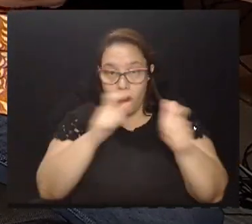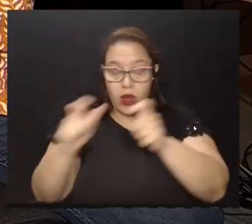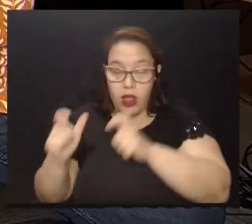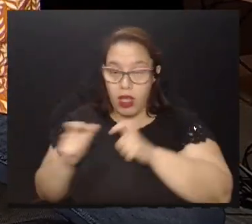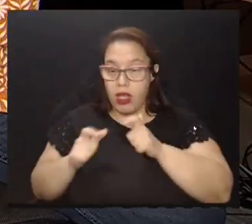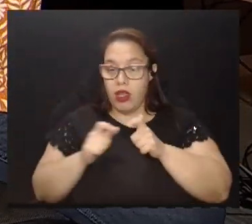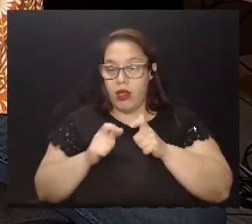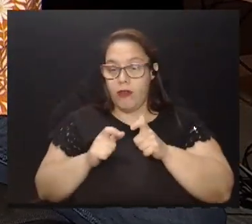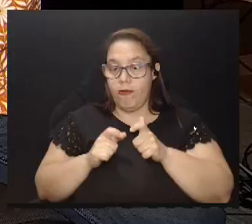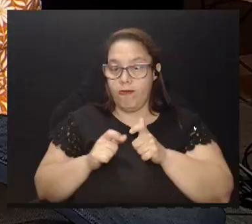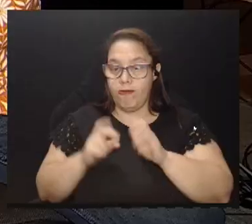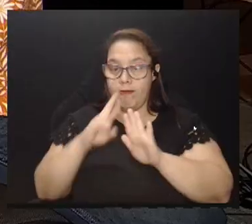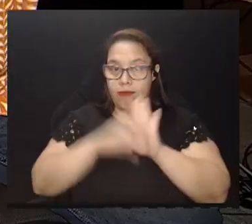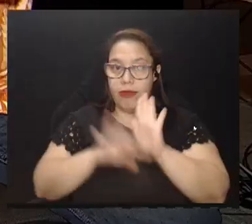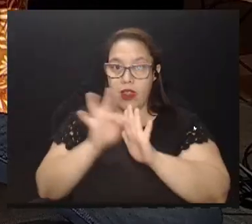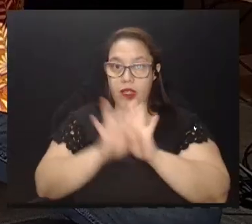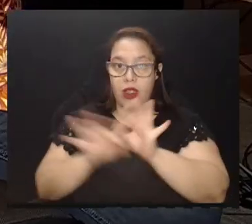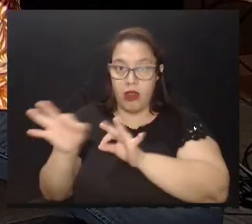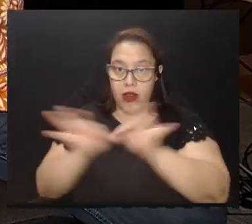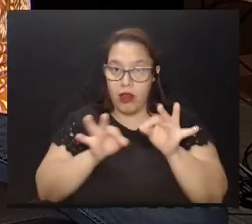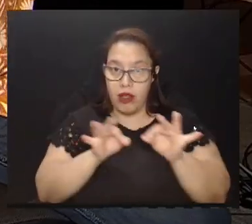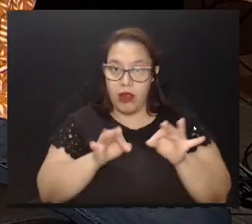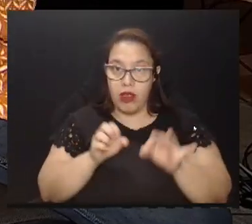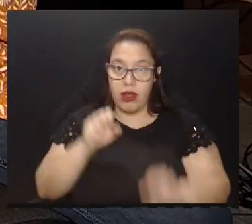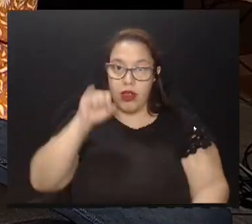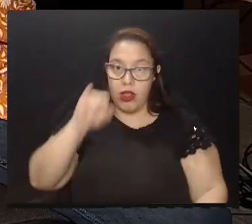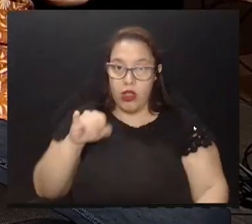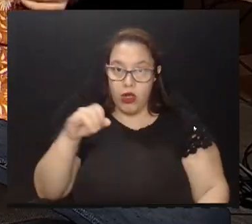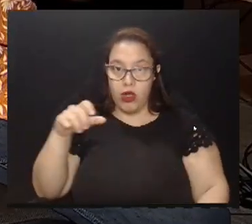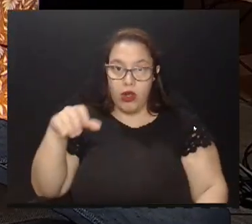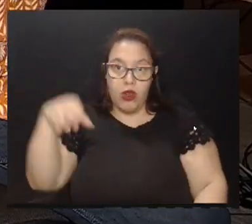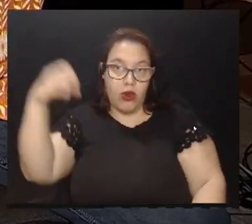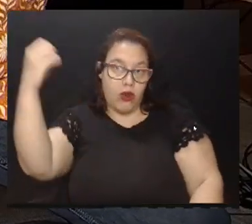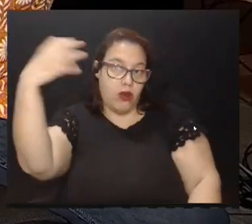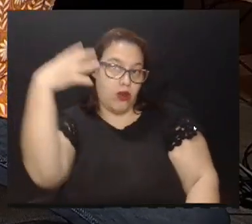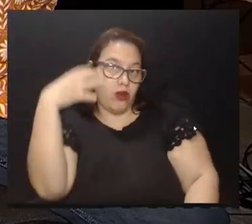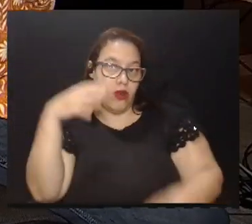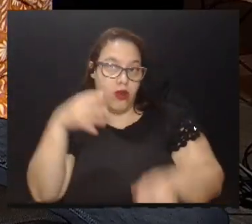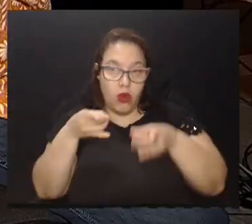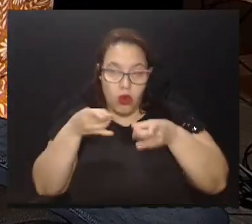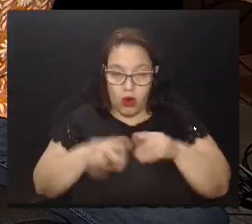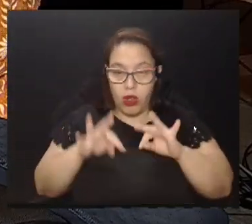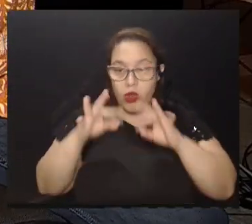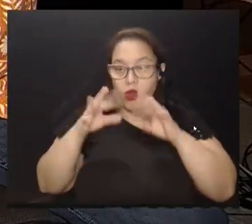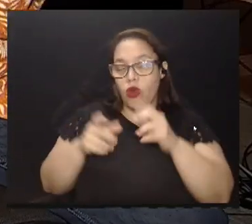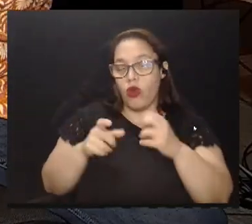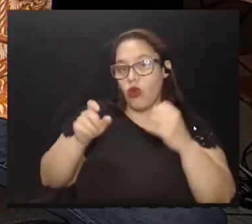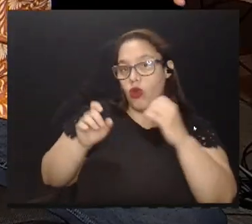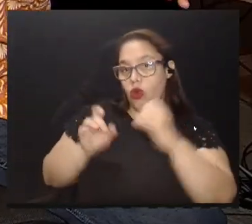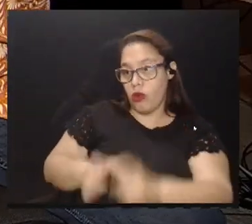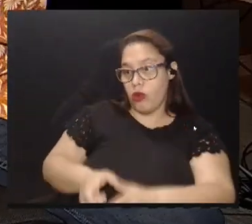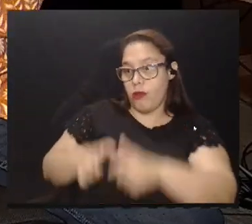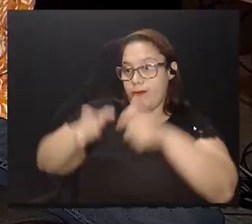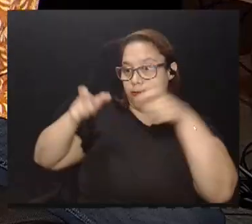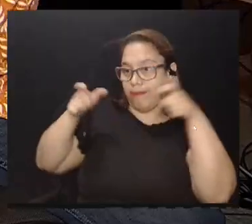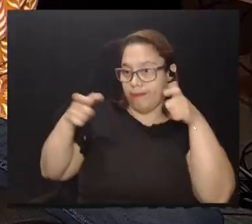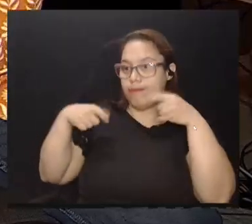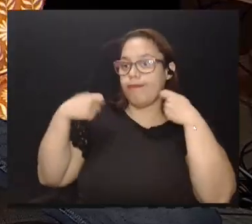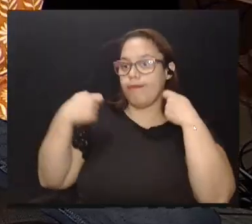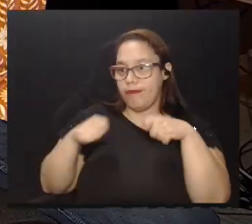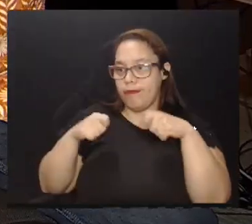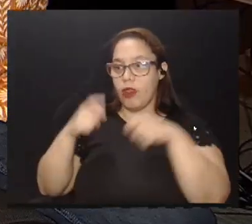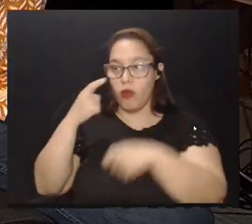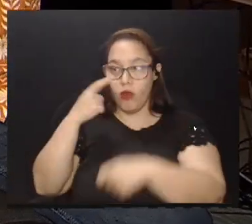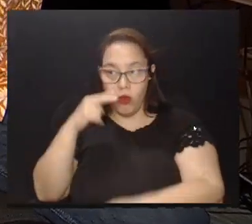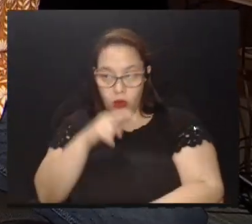se planejar. Se é só aqui, então eu não vou precisar montar o quarto inteiro, por exemplo. Se o plano é maior, então eu vou precisar ver tudo isso. Tem um plano gigante